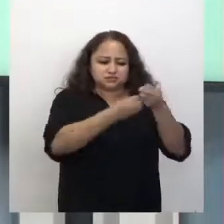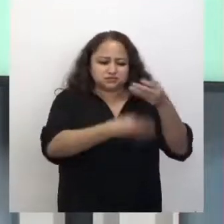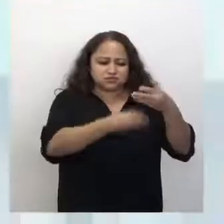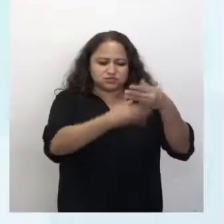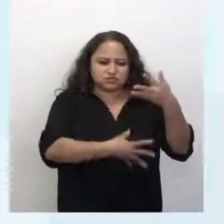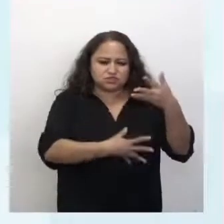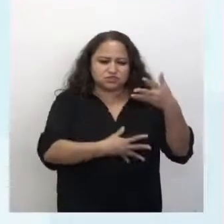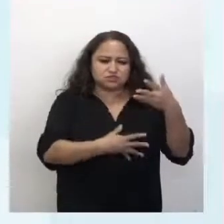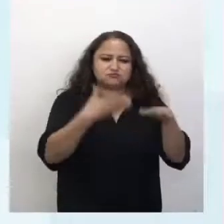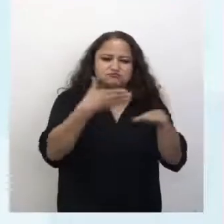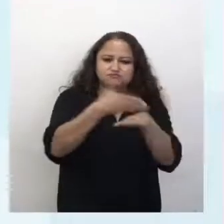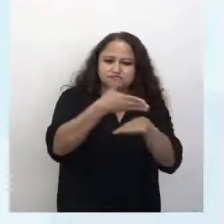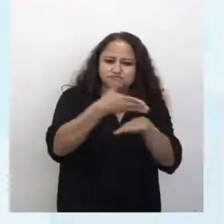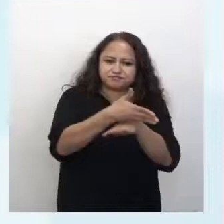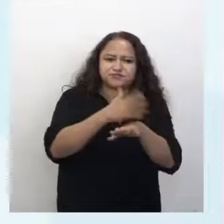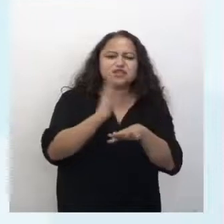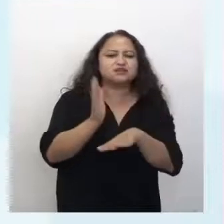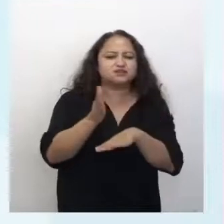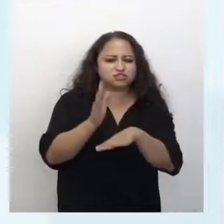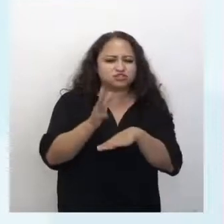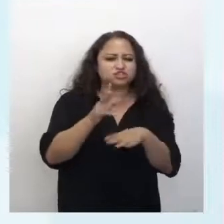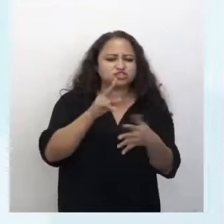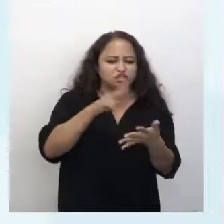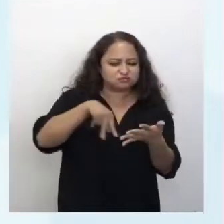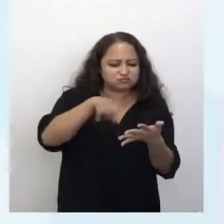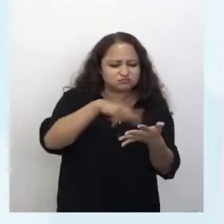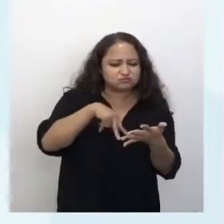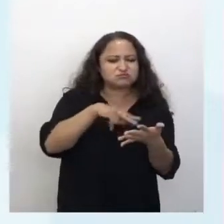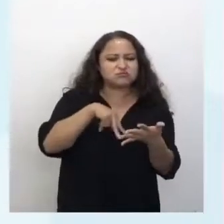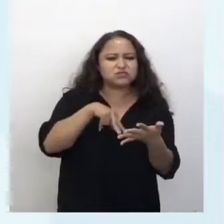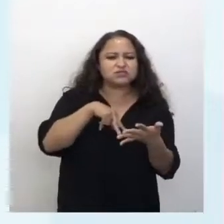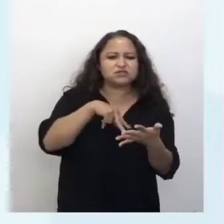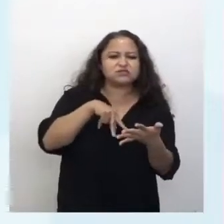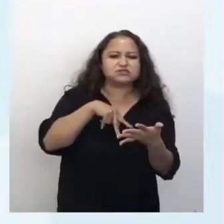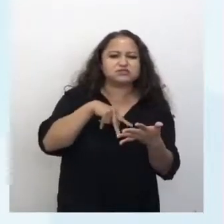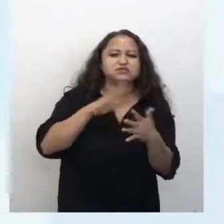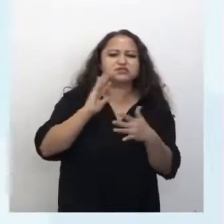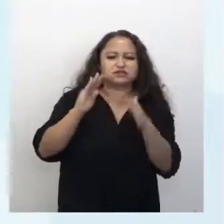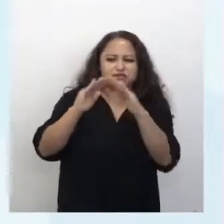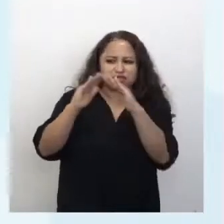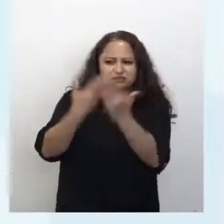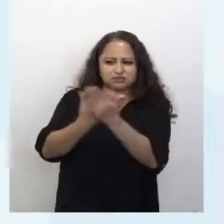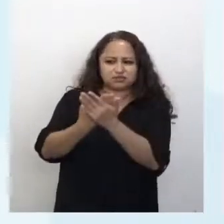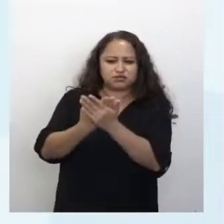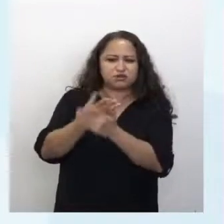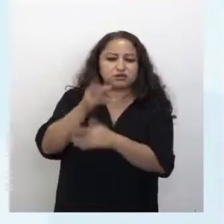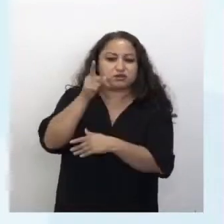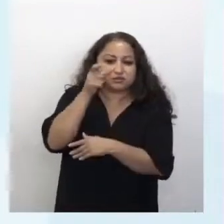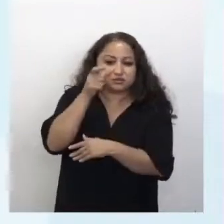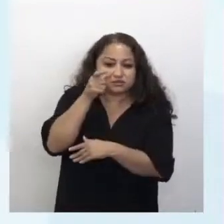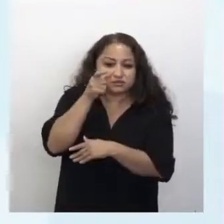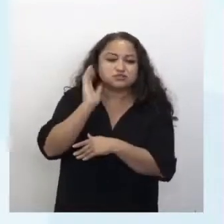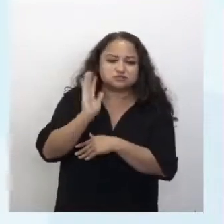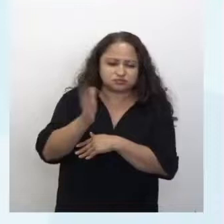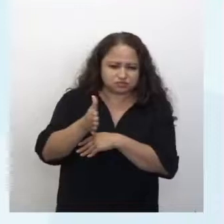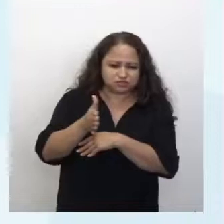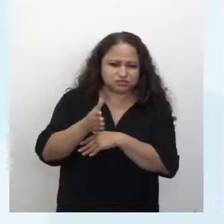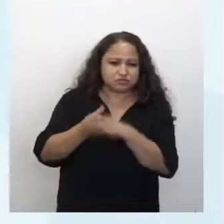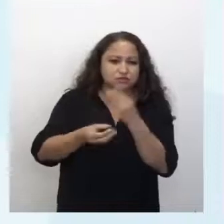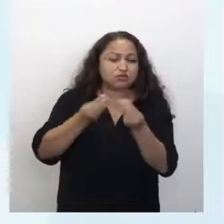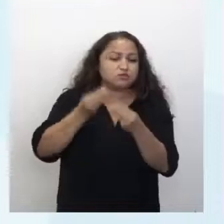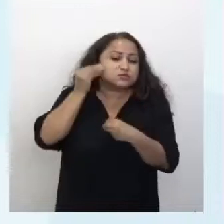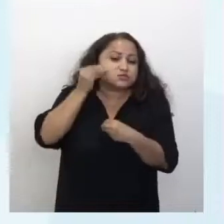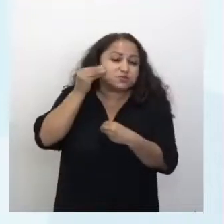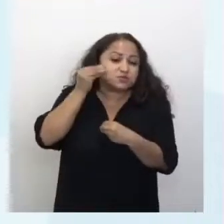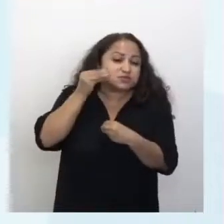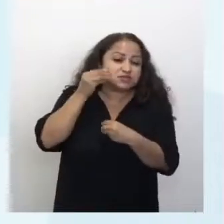Vocês já participaram de alguma montagem em dança na escola de vocês? Já assistiram algum espetáculo de dança? Fala um pouquinho pra gente como foi essa experiência de